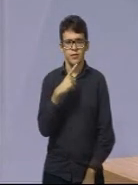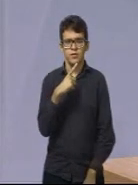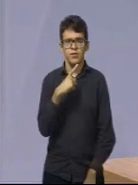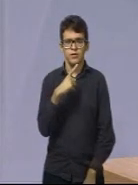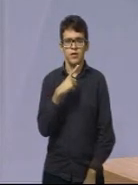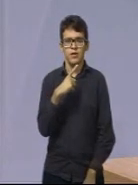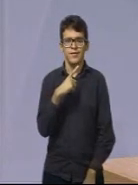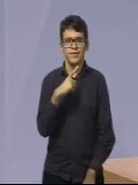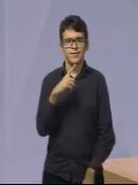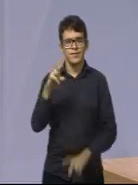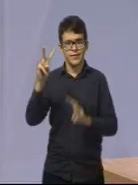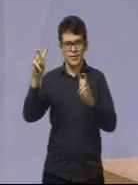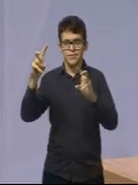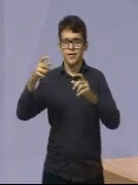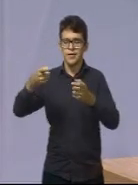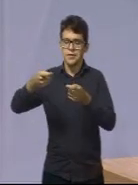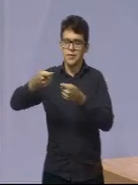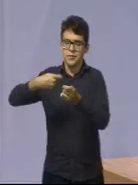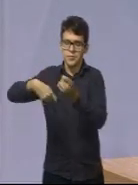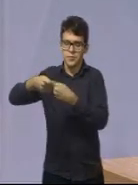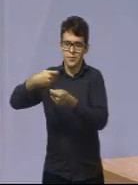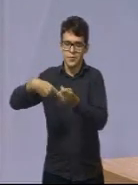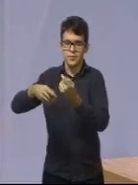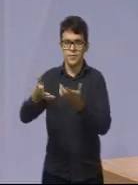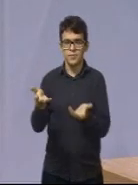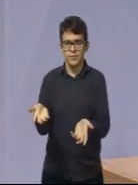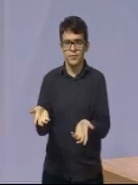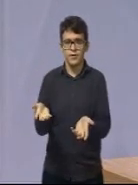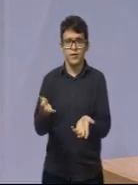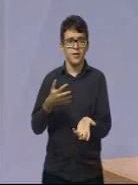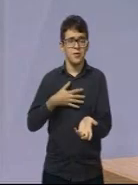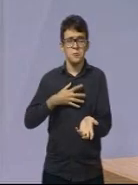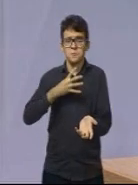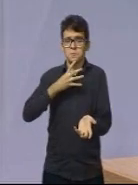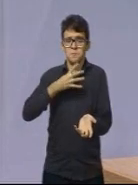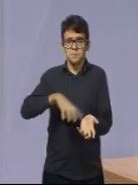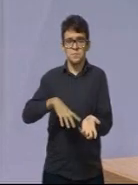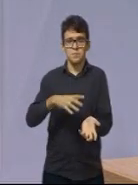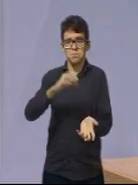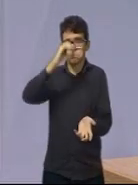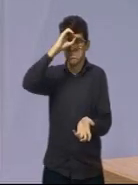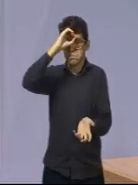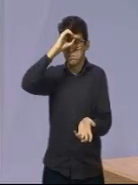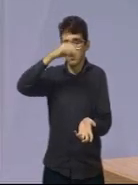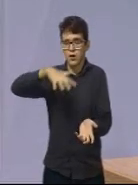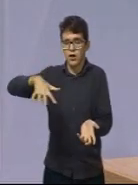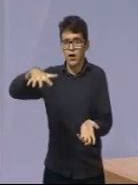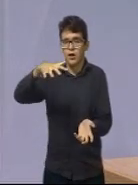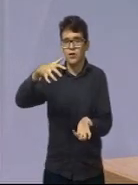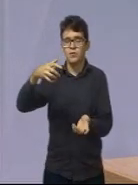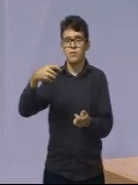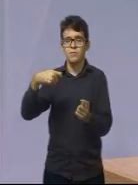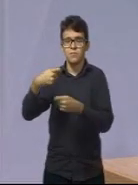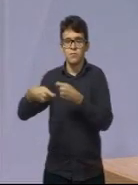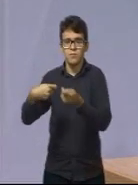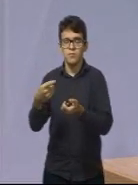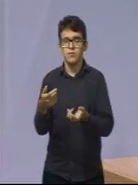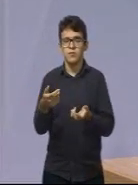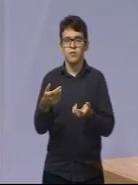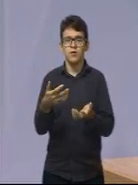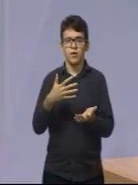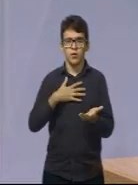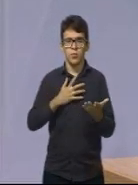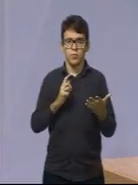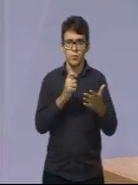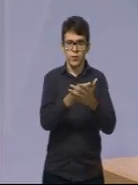de economia, coisa que eu não entendo absolutamente nada, tanto que sou pagador de aluguel, de imposto